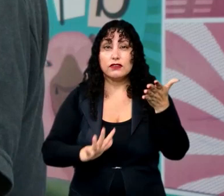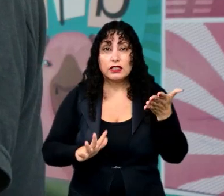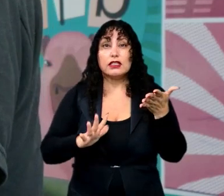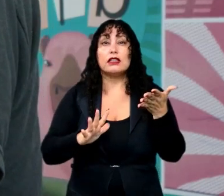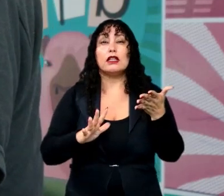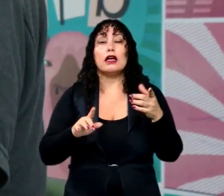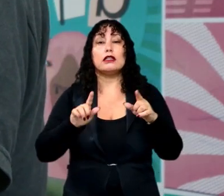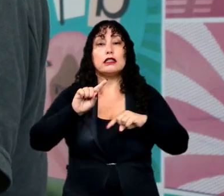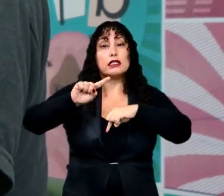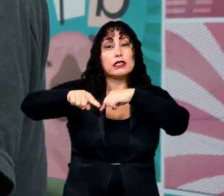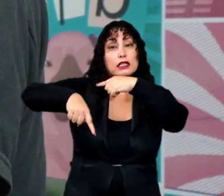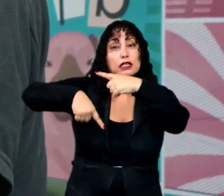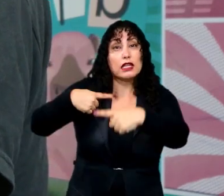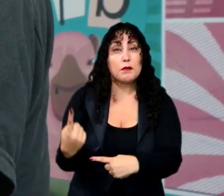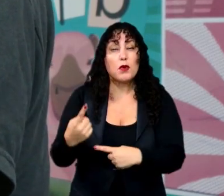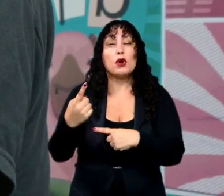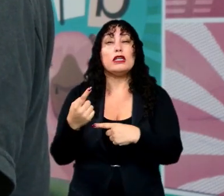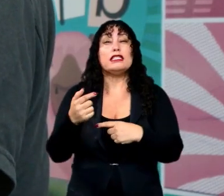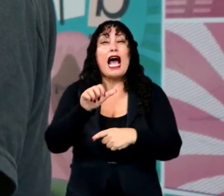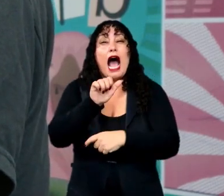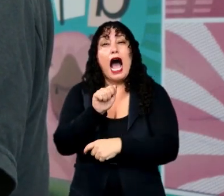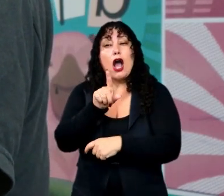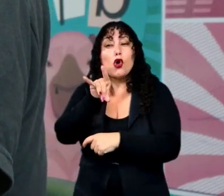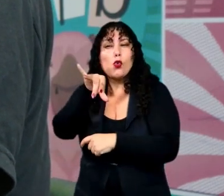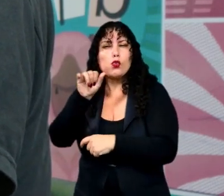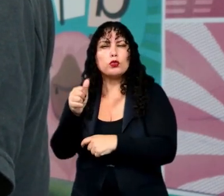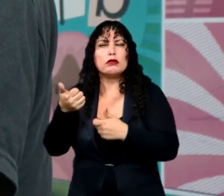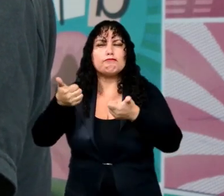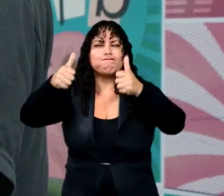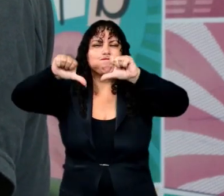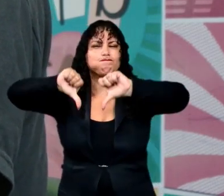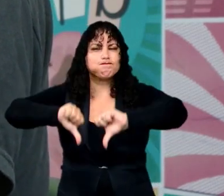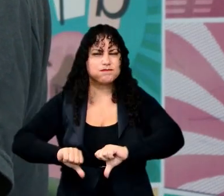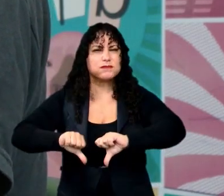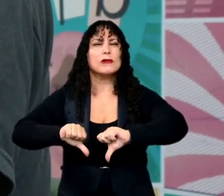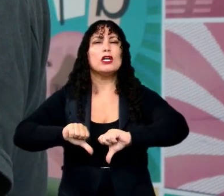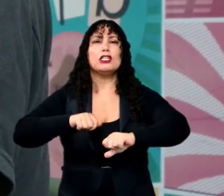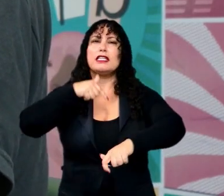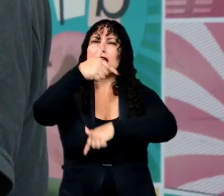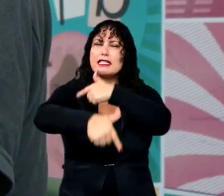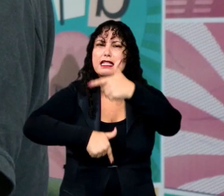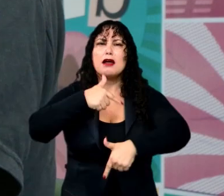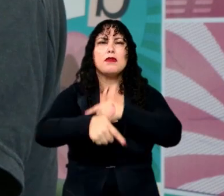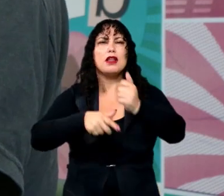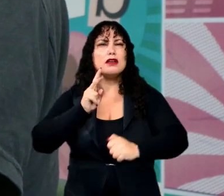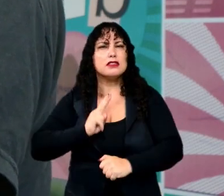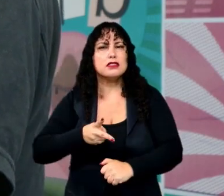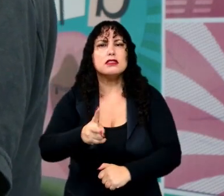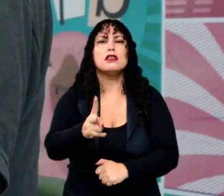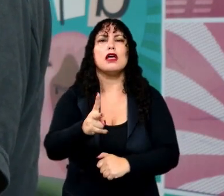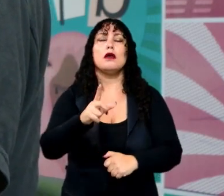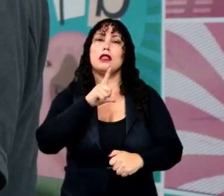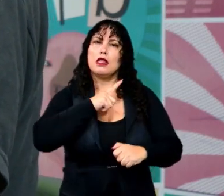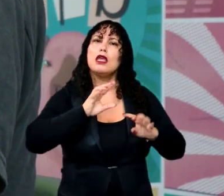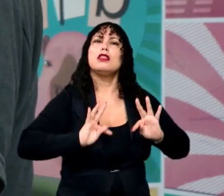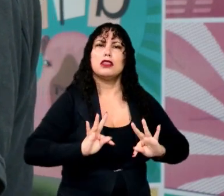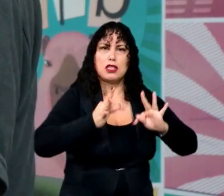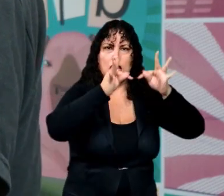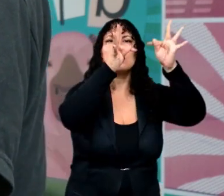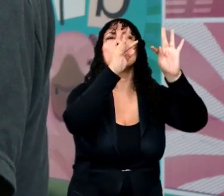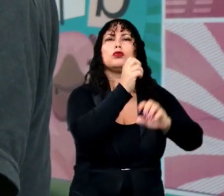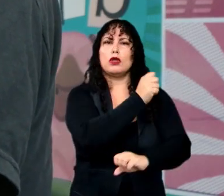aguda depois ela se torna crônica né o ideal é a gente trabalhar preventivamente sim e nós temos tecnologia os